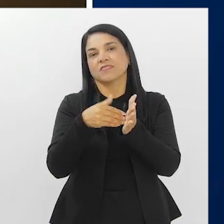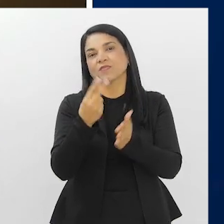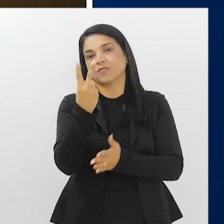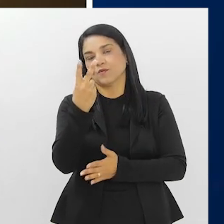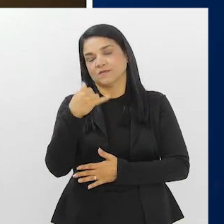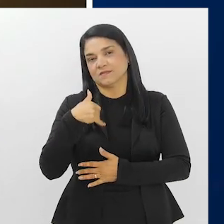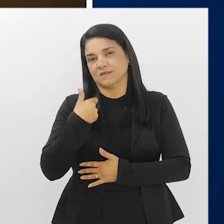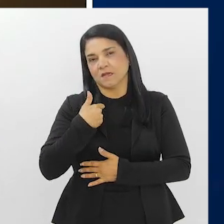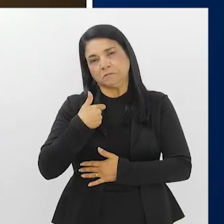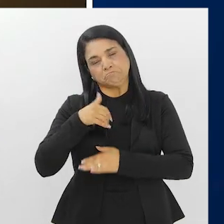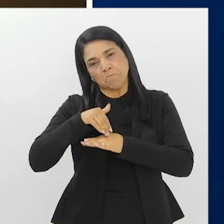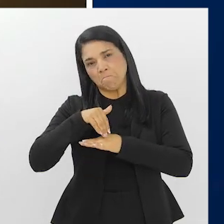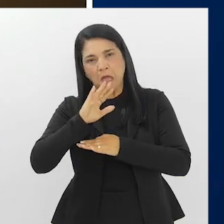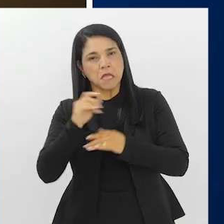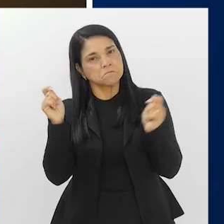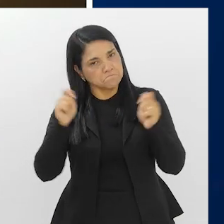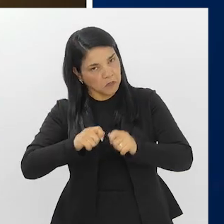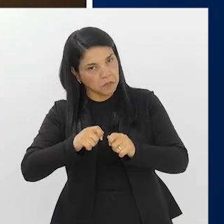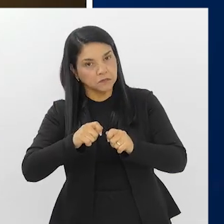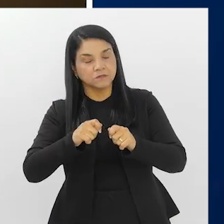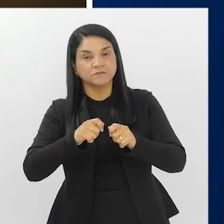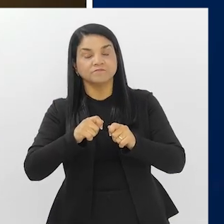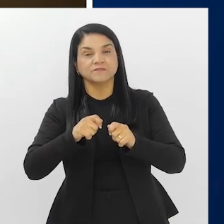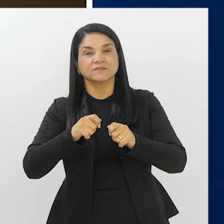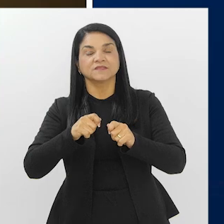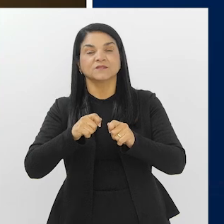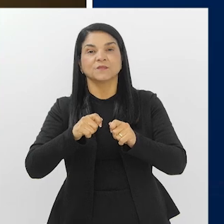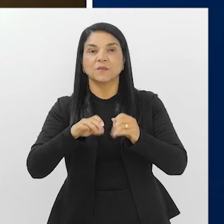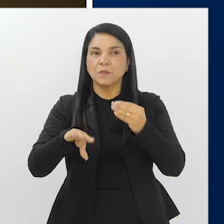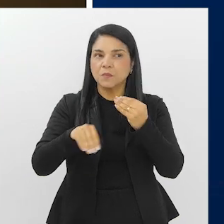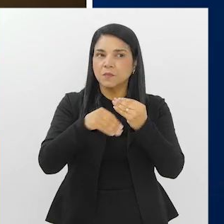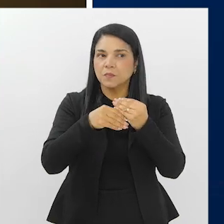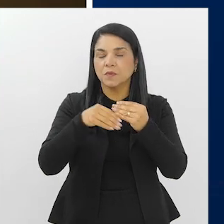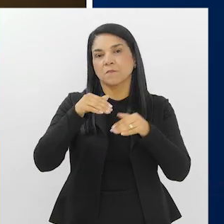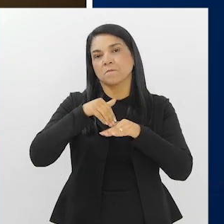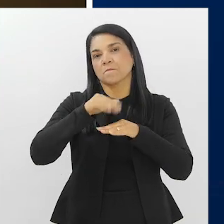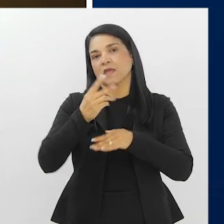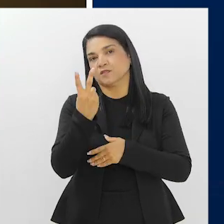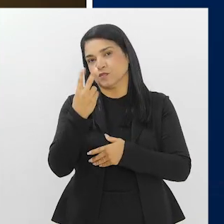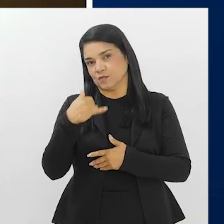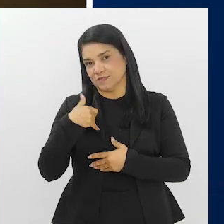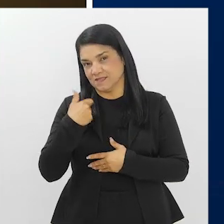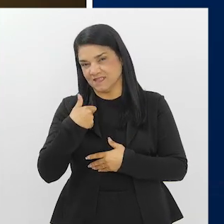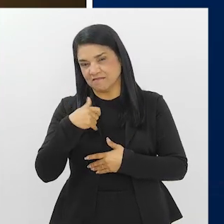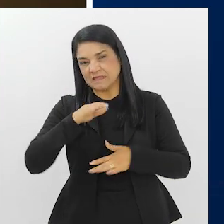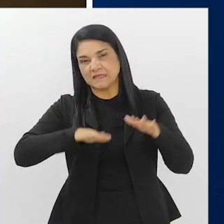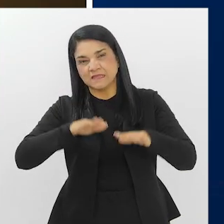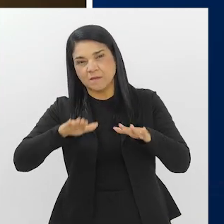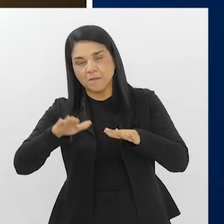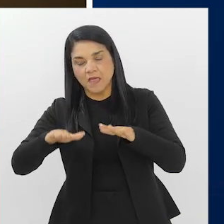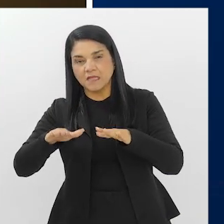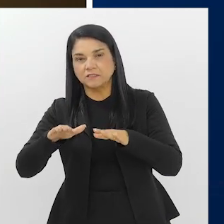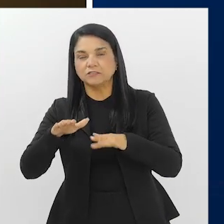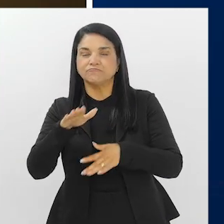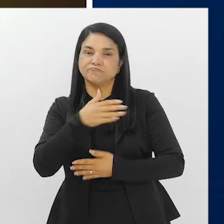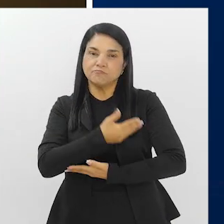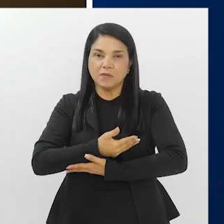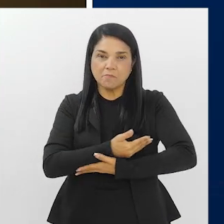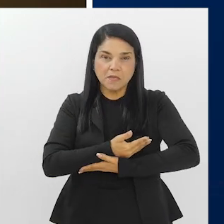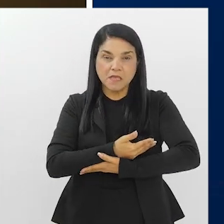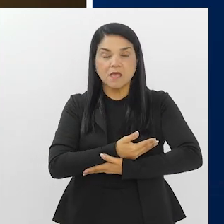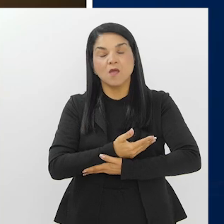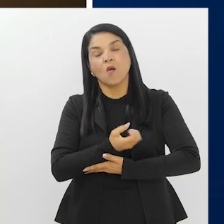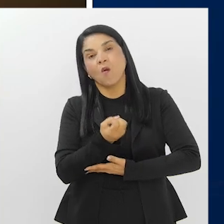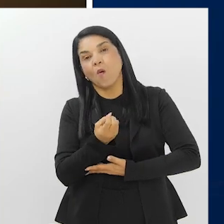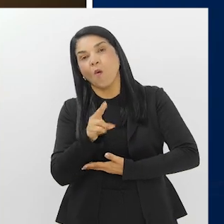os 2 anos ou mais. E esse a mais, né, que a gente fala após os 2 anos, vai depender de cada binômio mãe e bebê